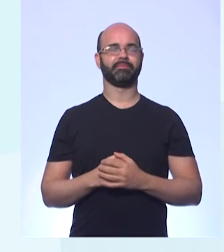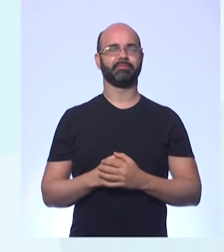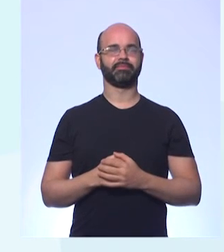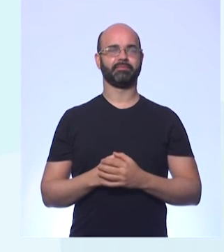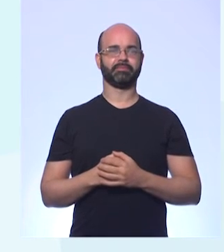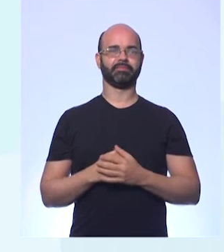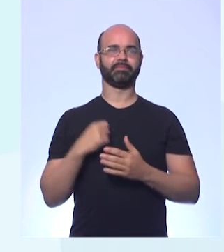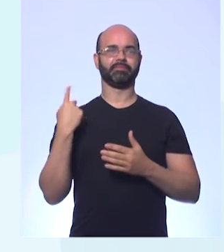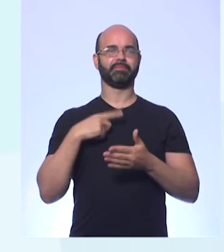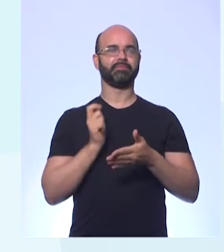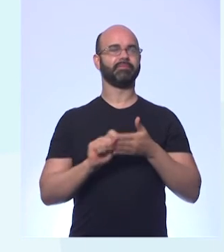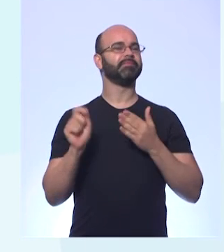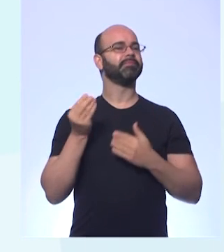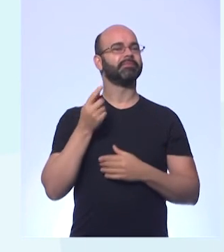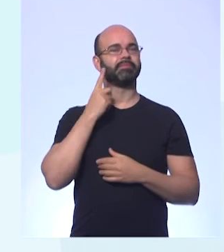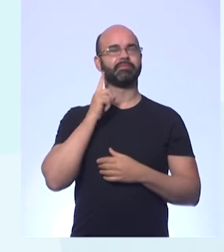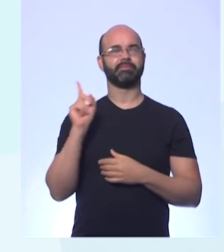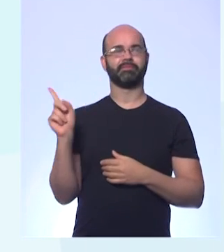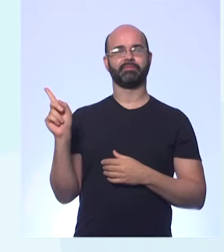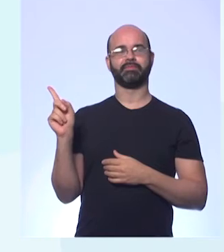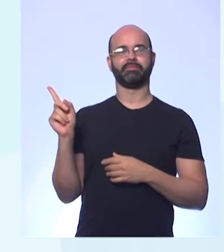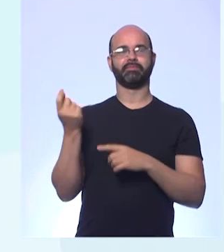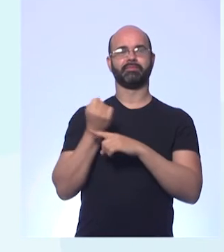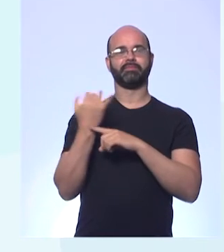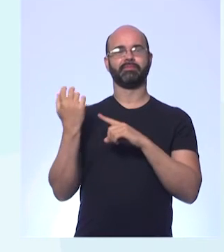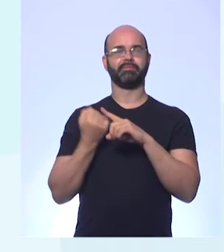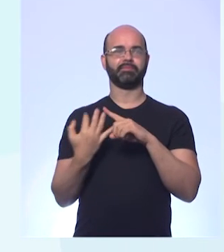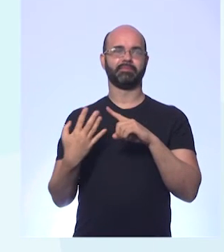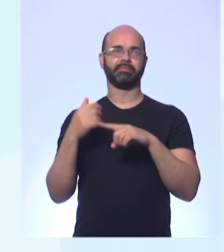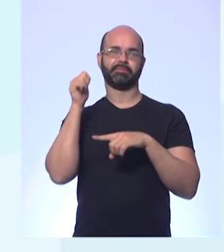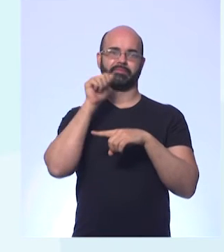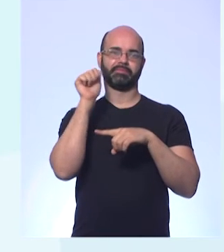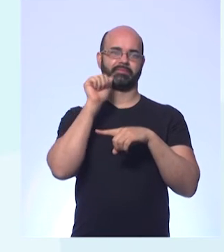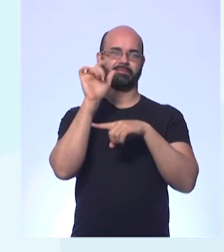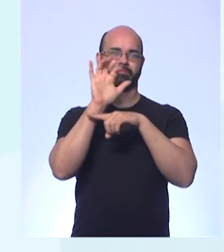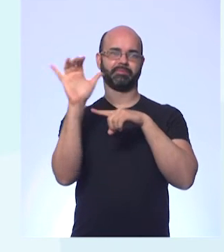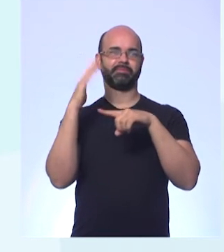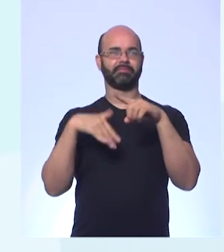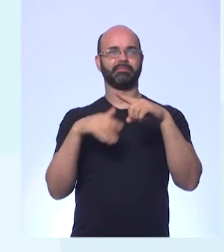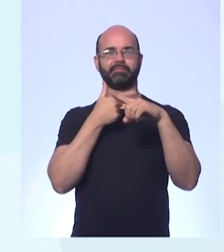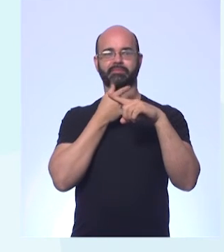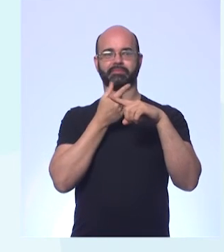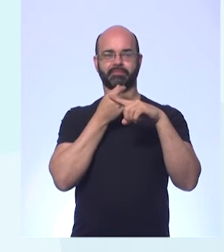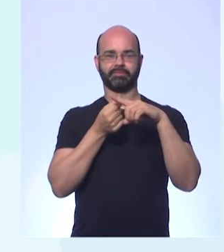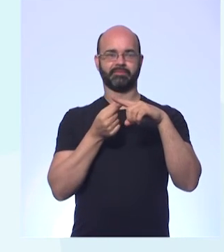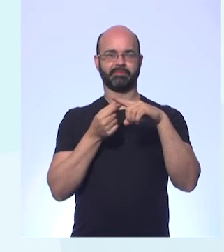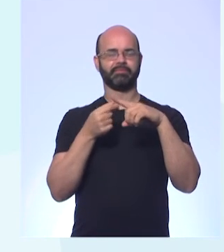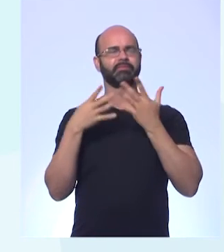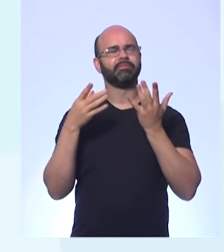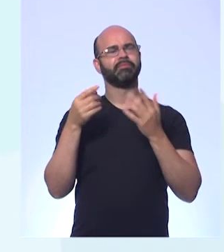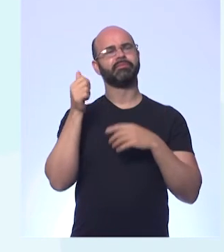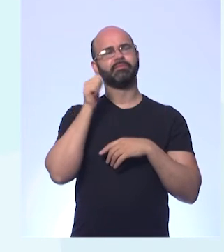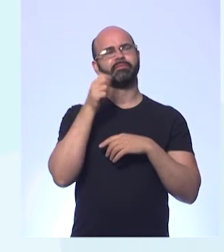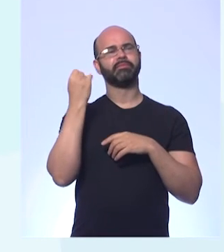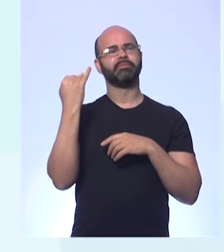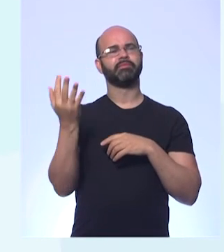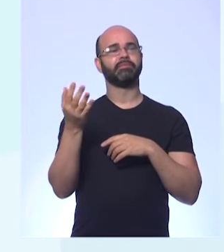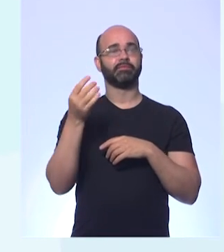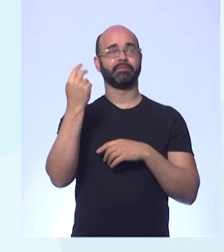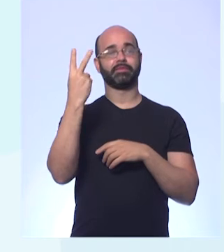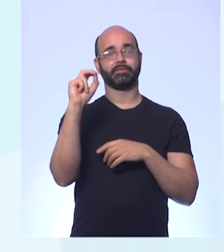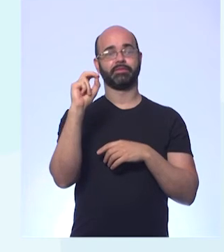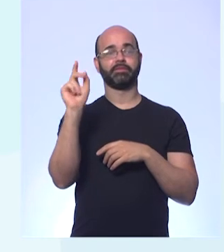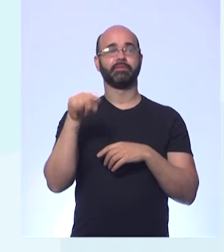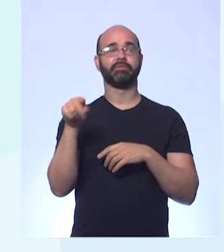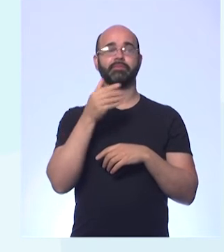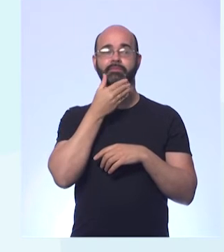gente escreve? Ó, é a fração. Meninas em cima e embaixo meninos. Qual é o número de meninas? 20. Pelo